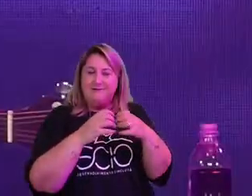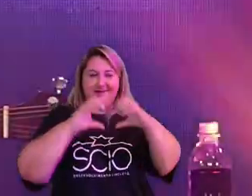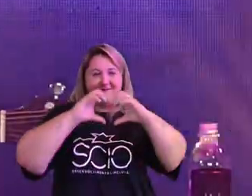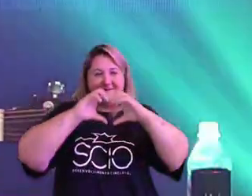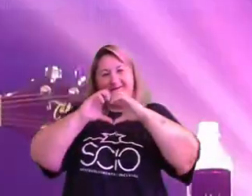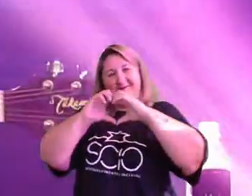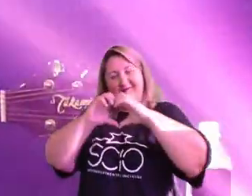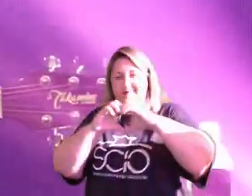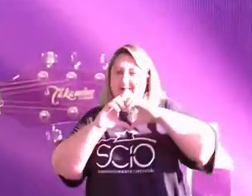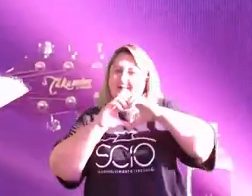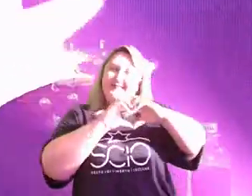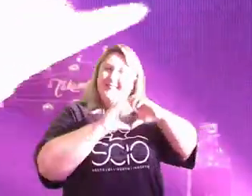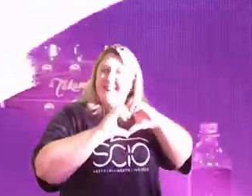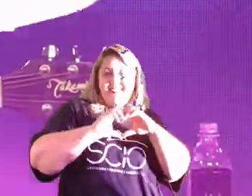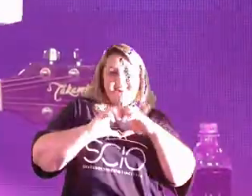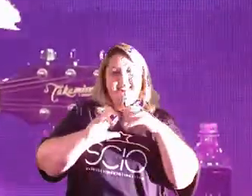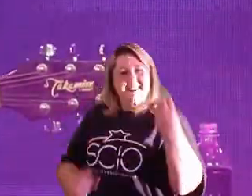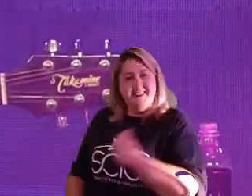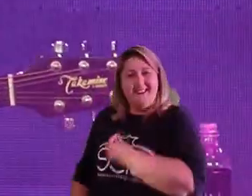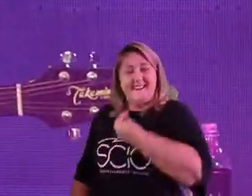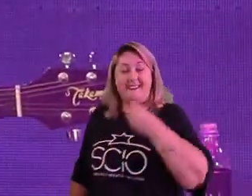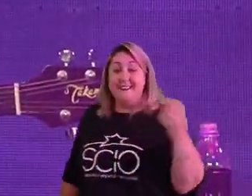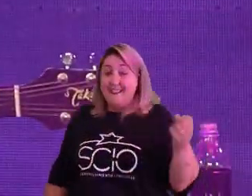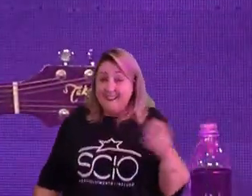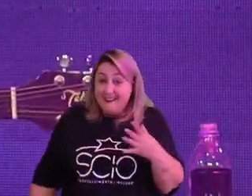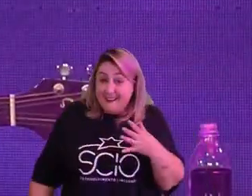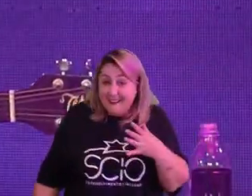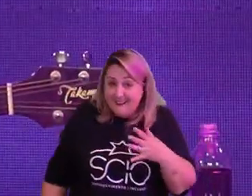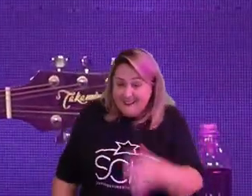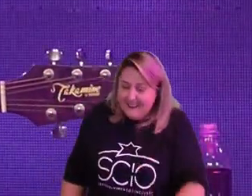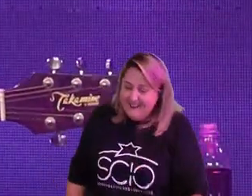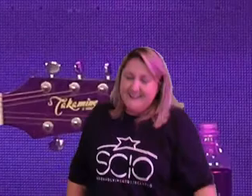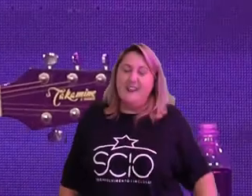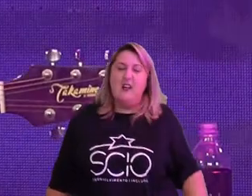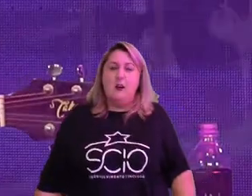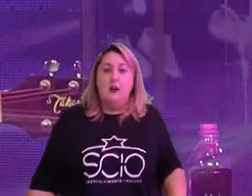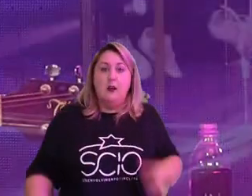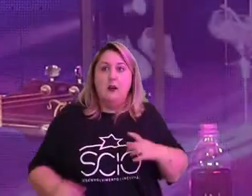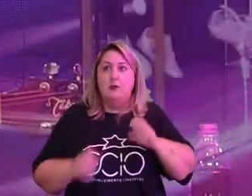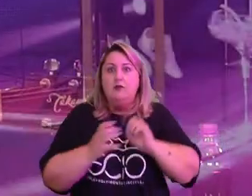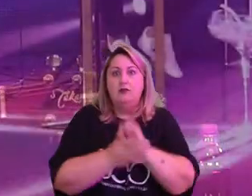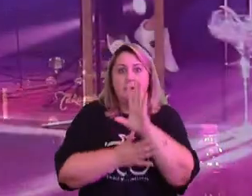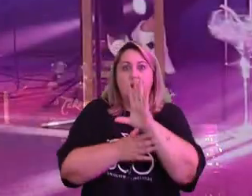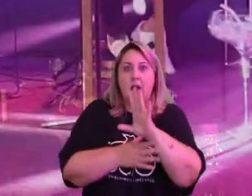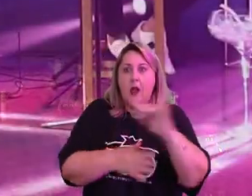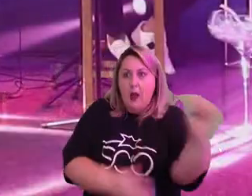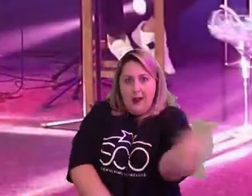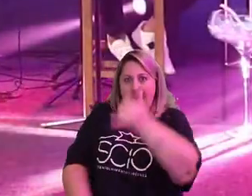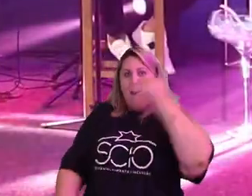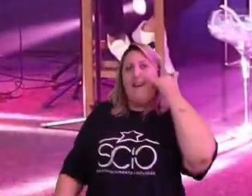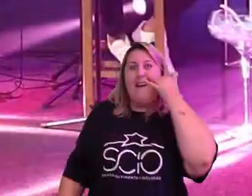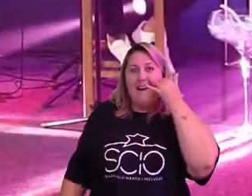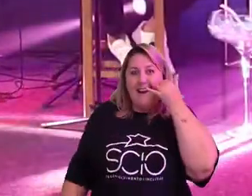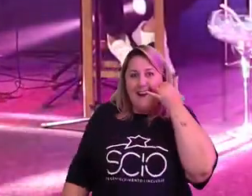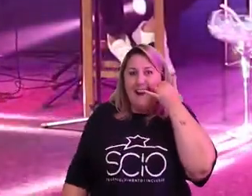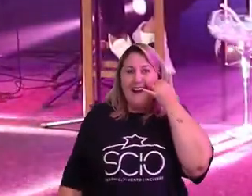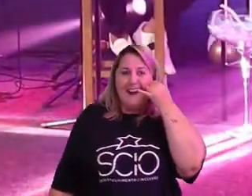duas taças de vinho e um coração sim, escrito vida nova. Foi eu postar e ser linda na